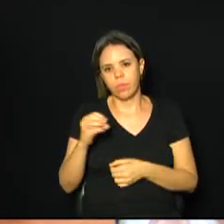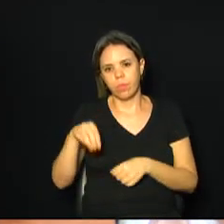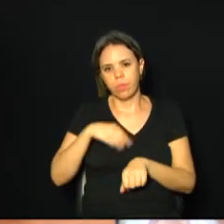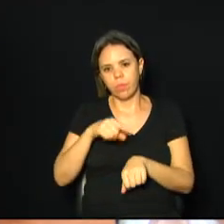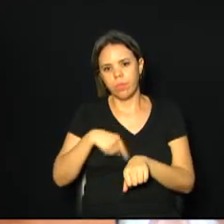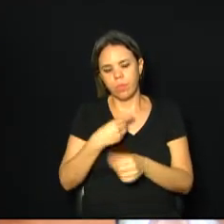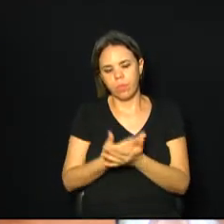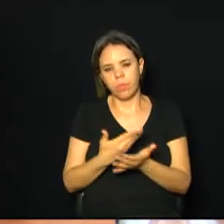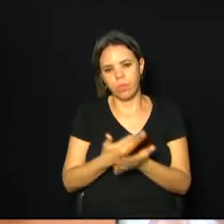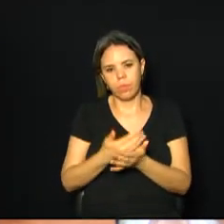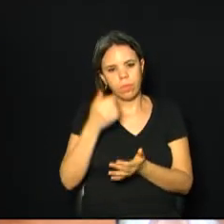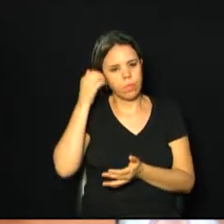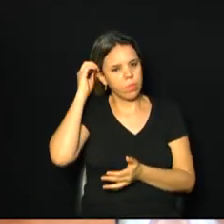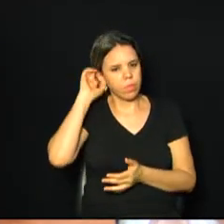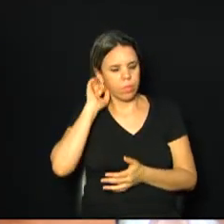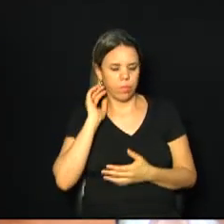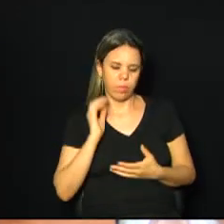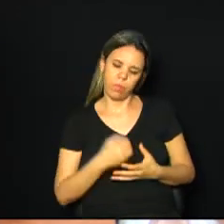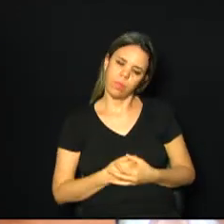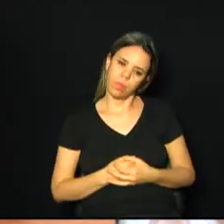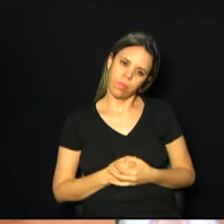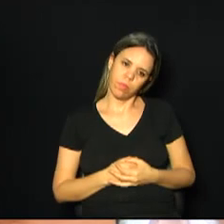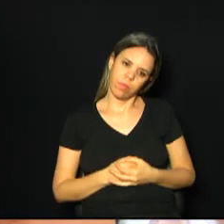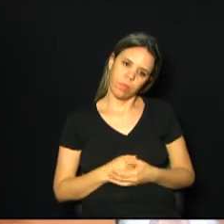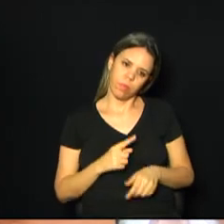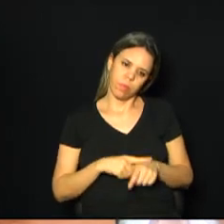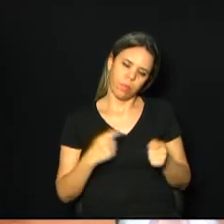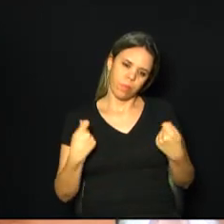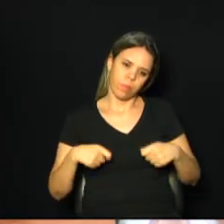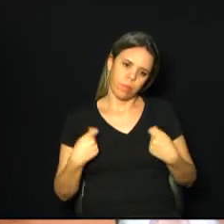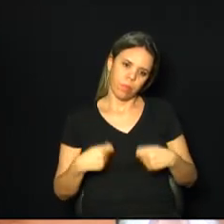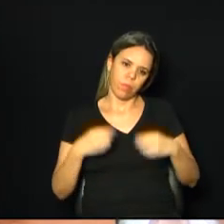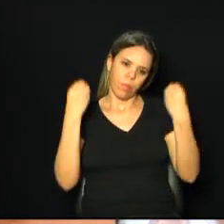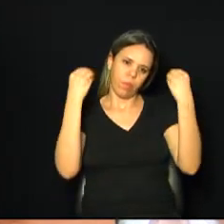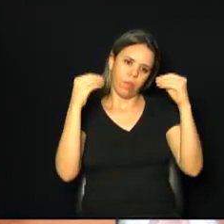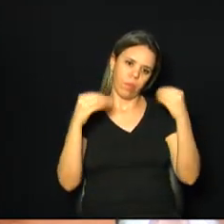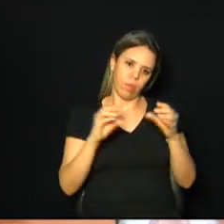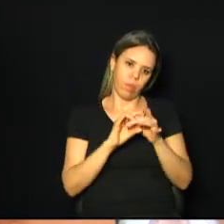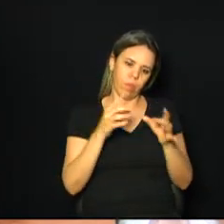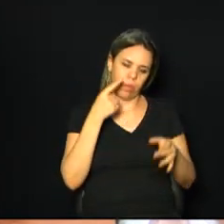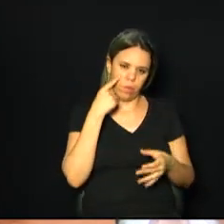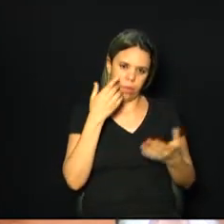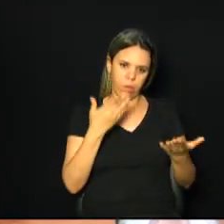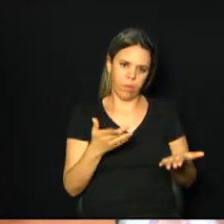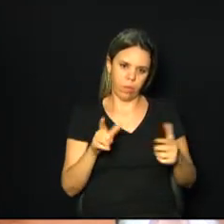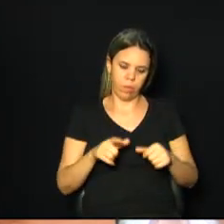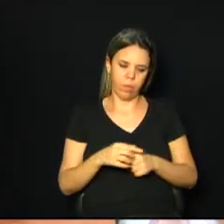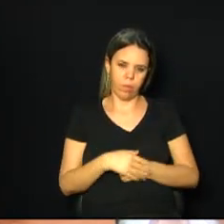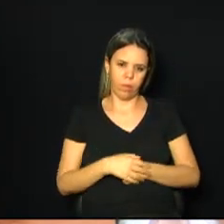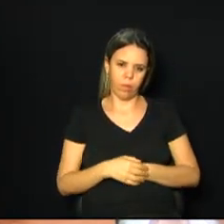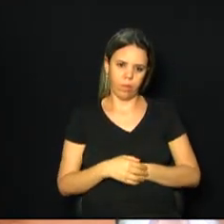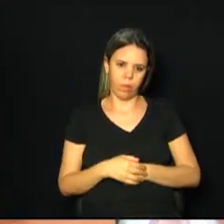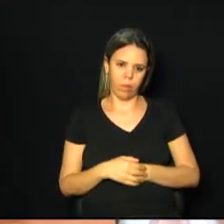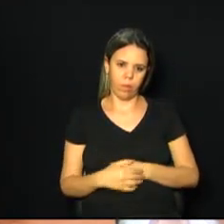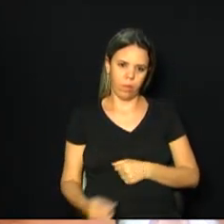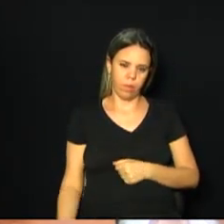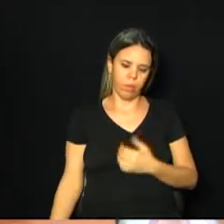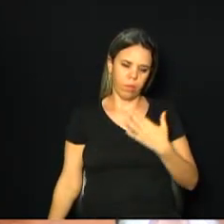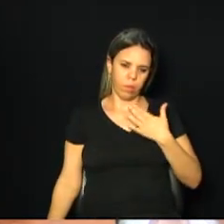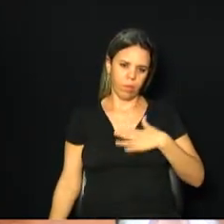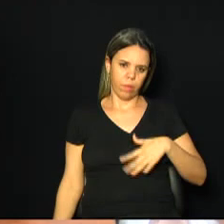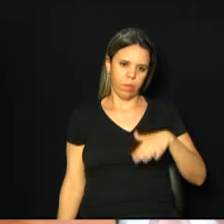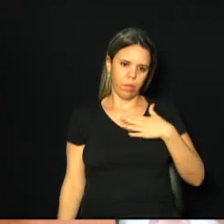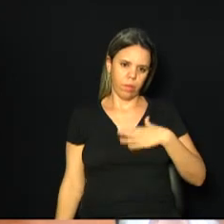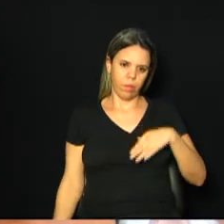de aula. Esse é o tempo necessário para colocar para você, de uma maneira tranquila,